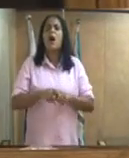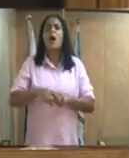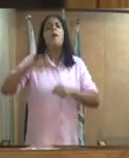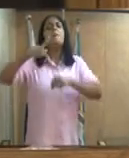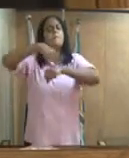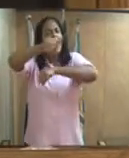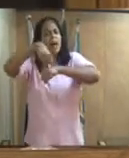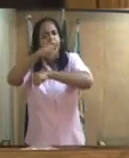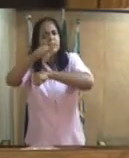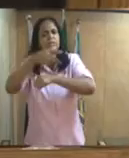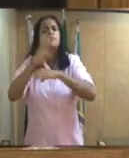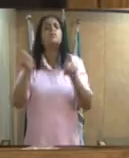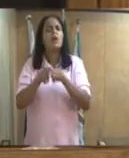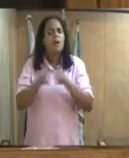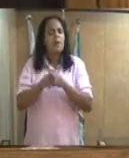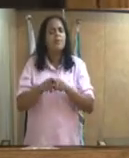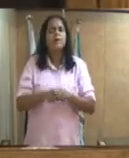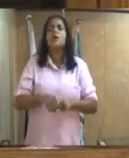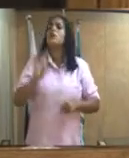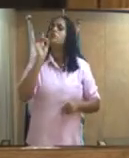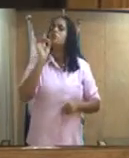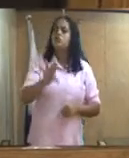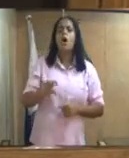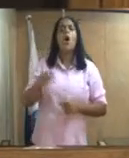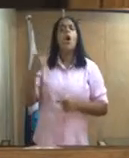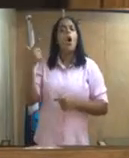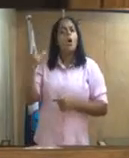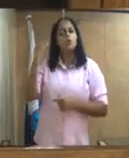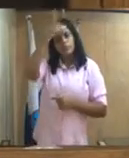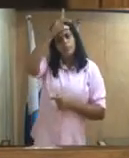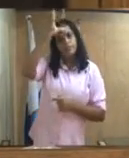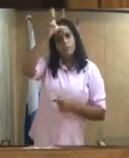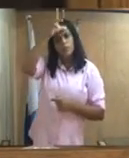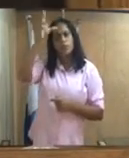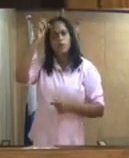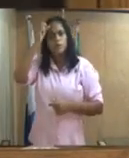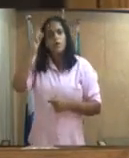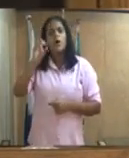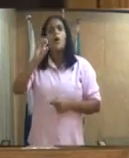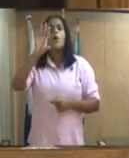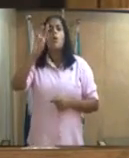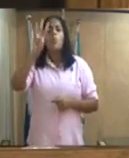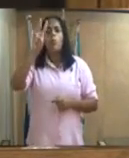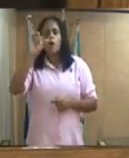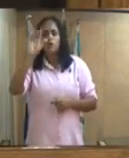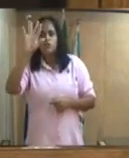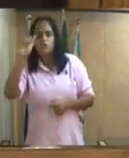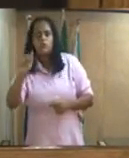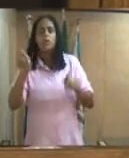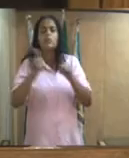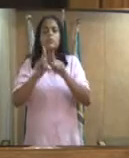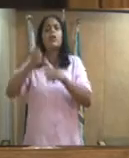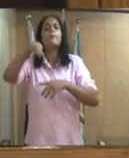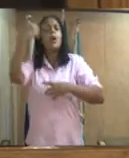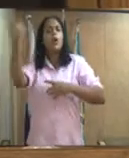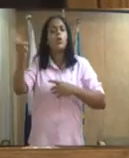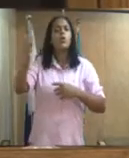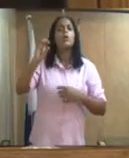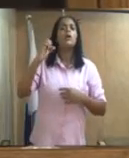a campanha. Não só o Washington Reis, mas também o deputado federal Áureo